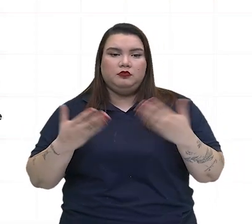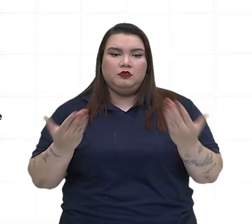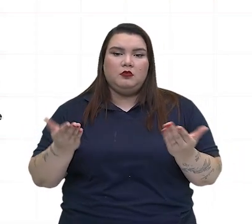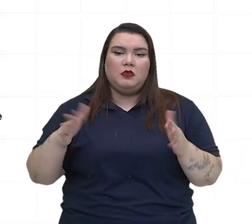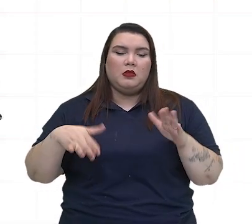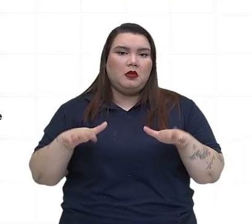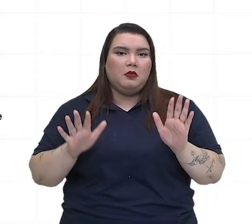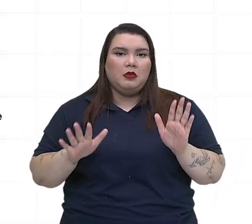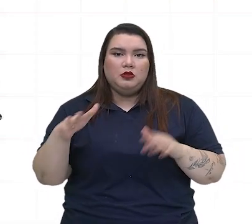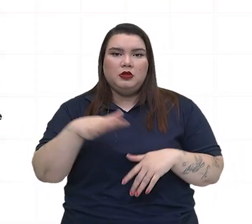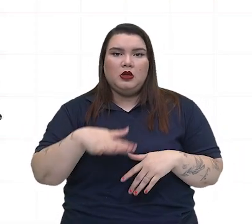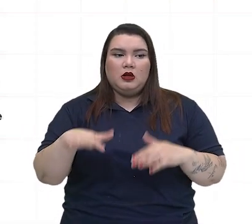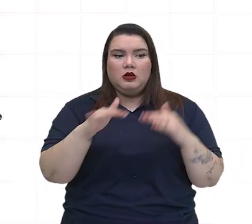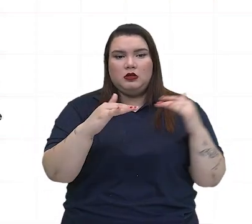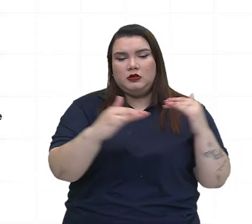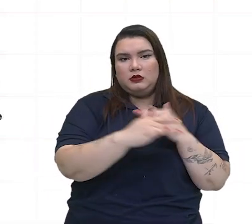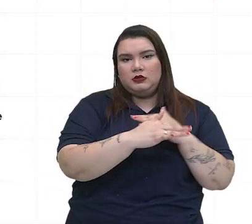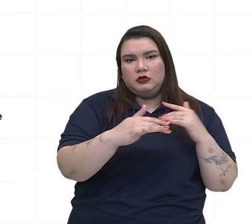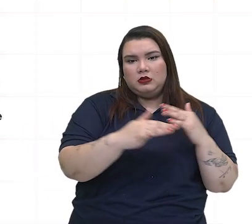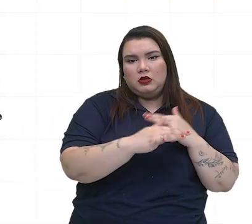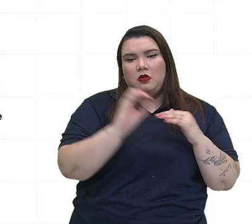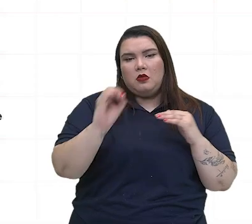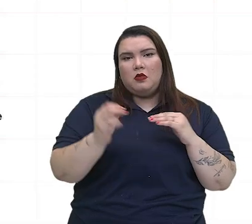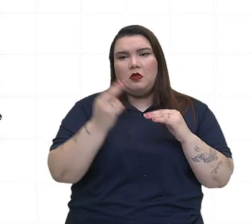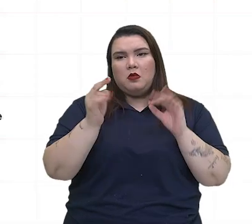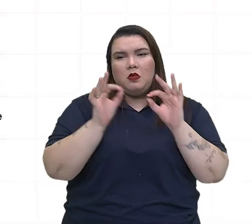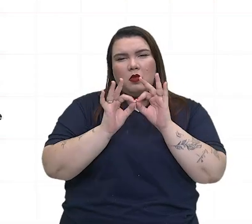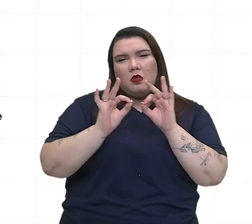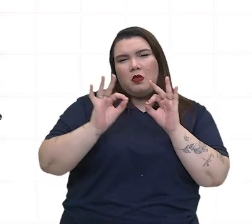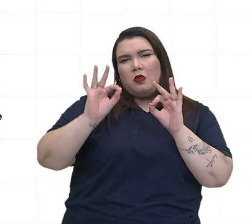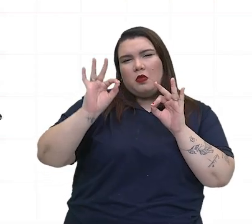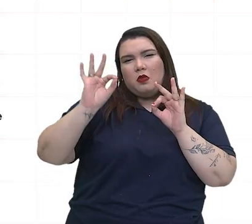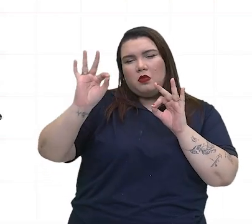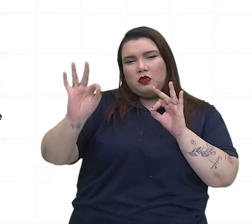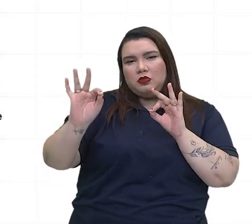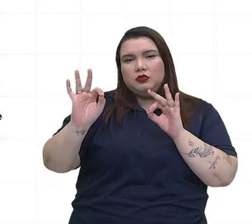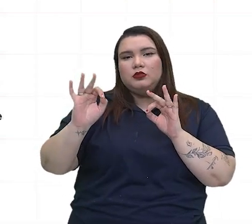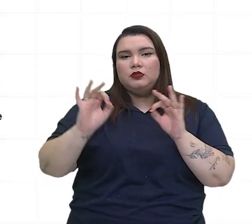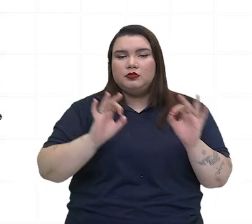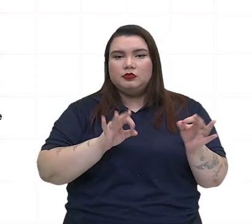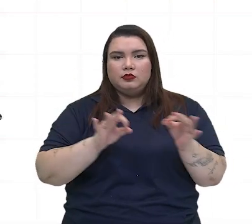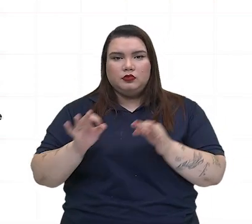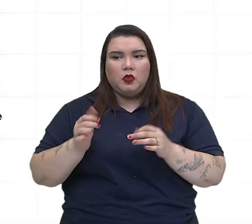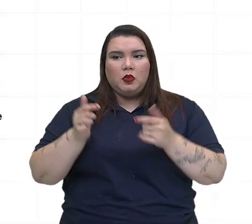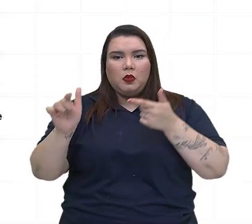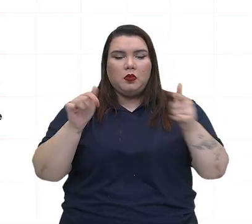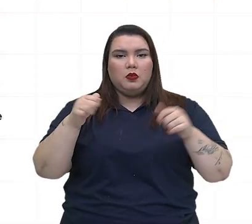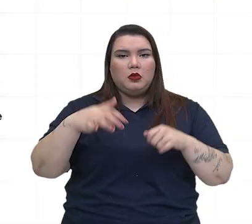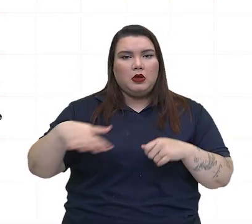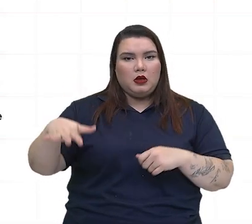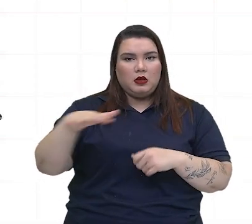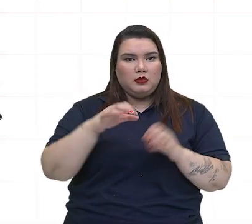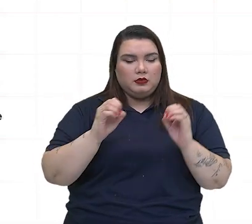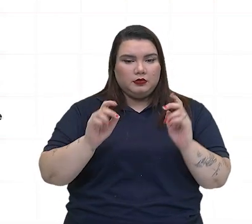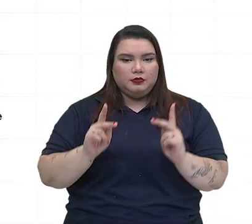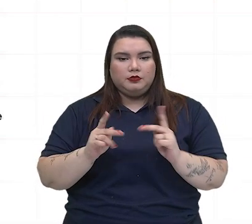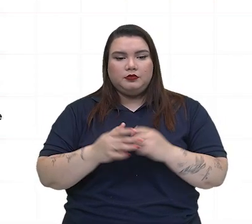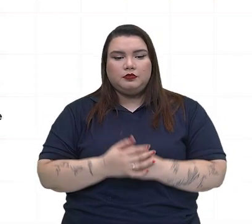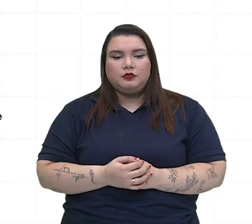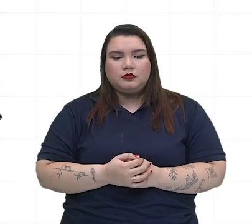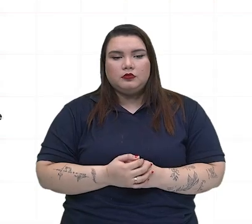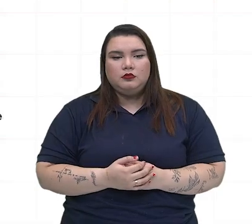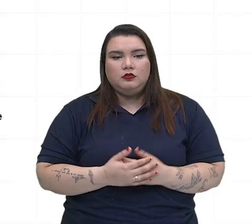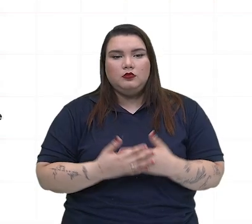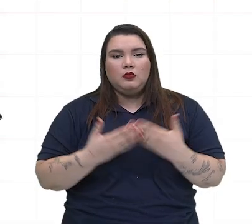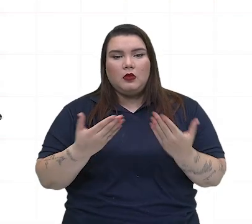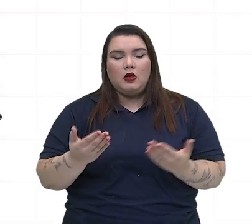sejam nas áreas centrais, nas áreas mais desenvolvidas ou de outras áreas mais próximas. Então,